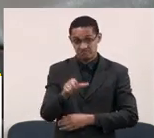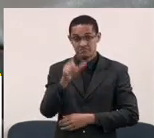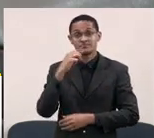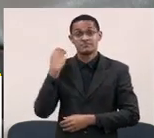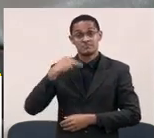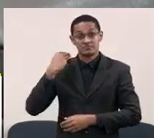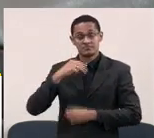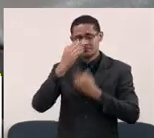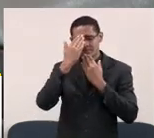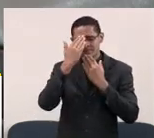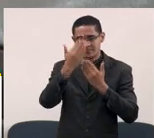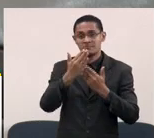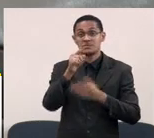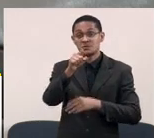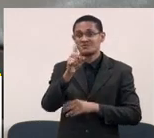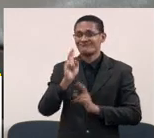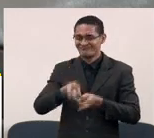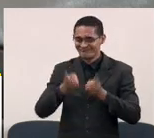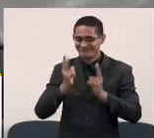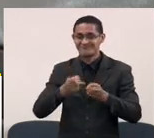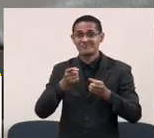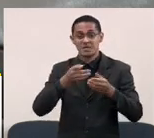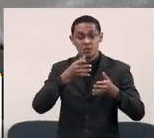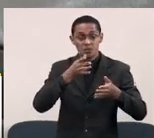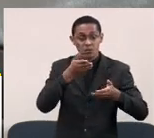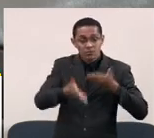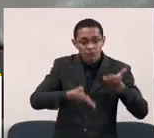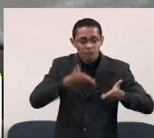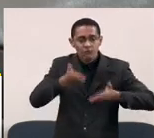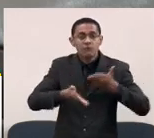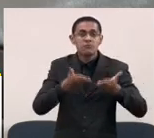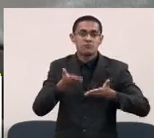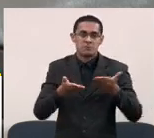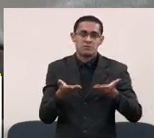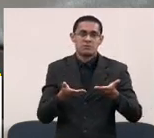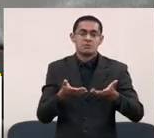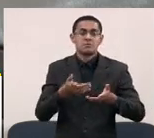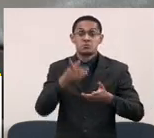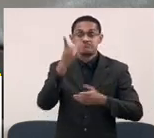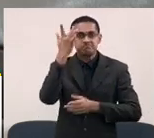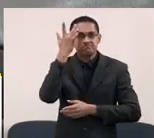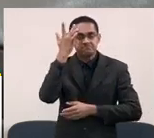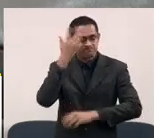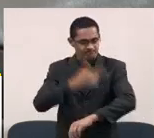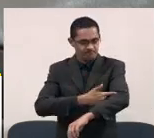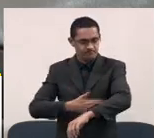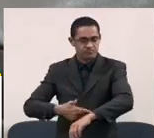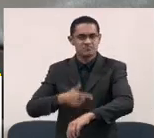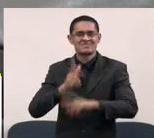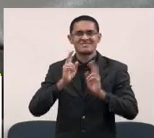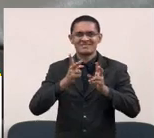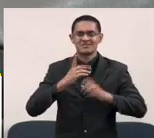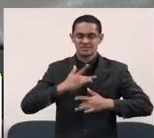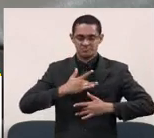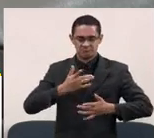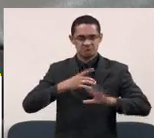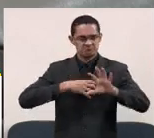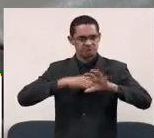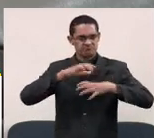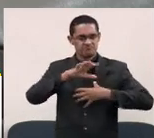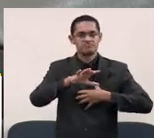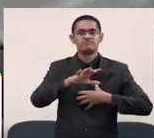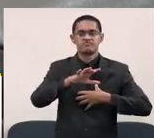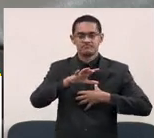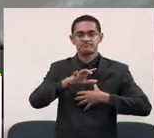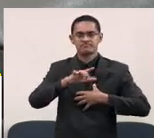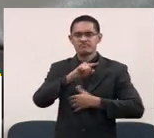Excelência que vem cuidando dessa pauta com muita sabedoria, com muita sensibilidade, e quem